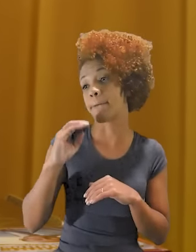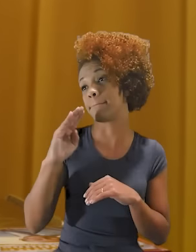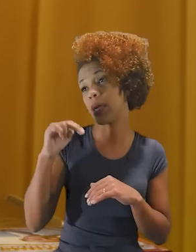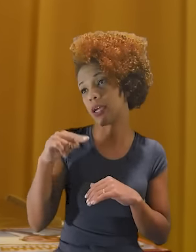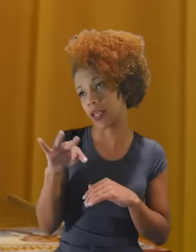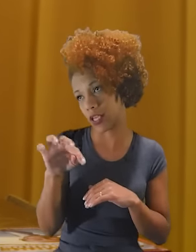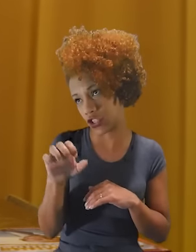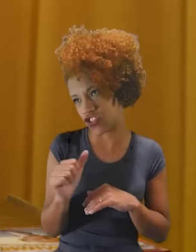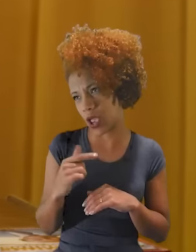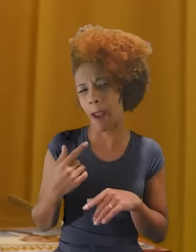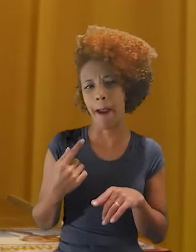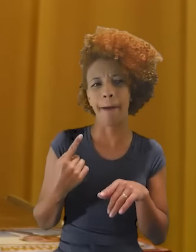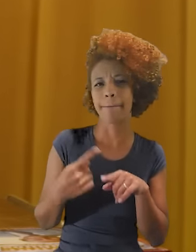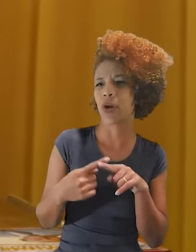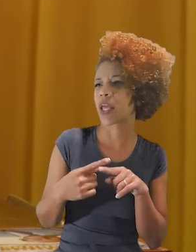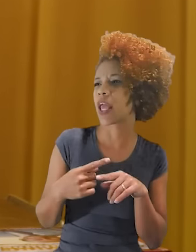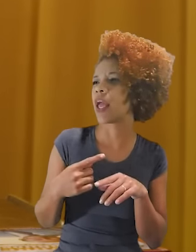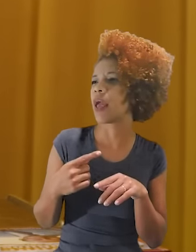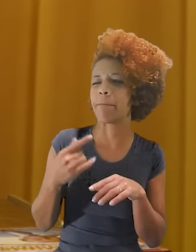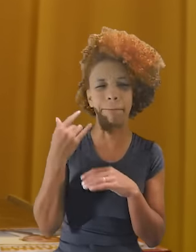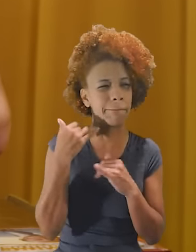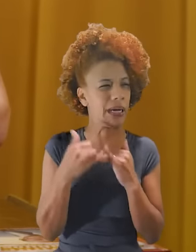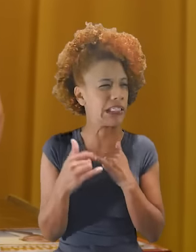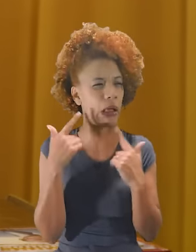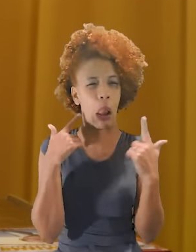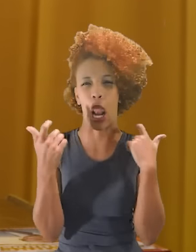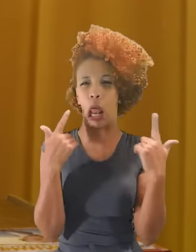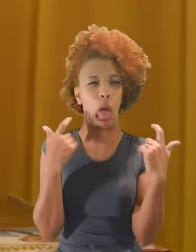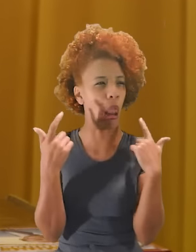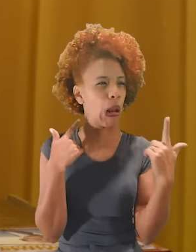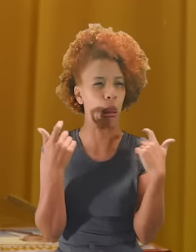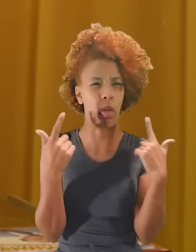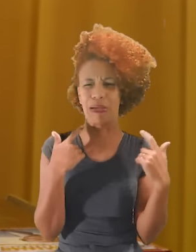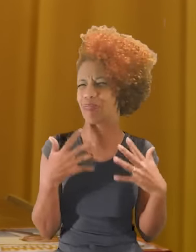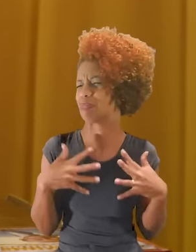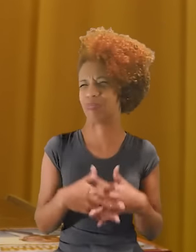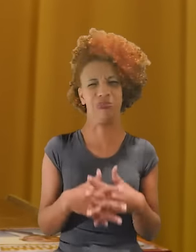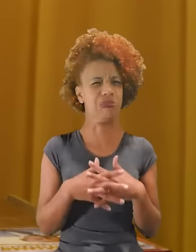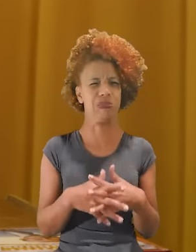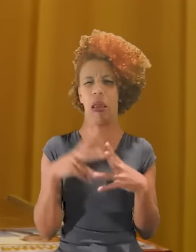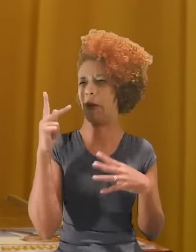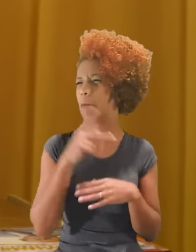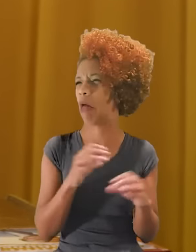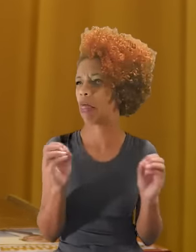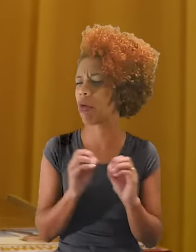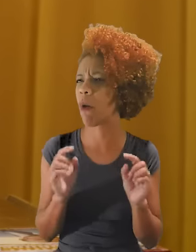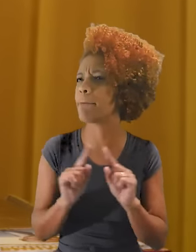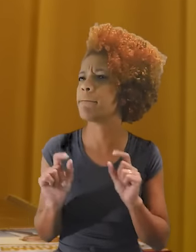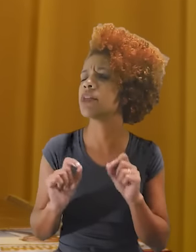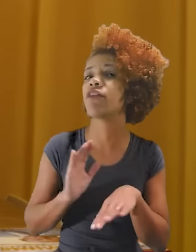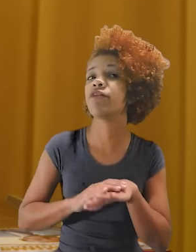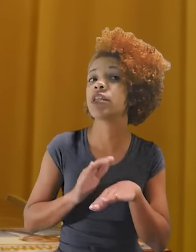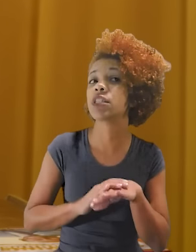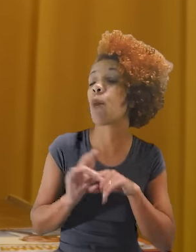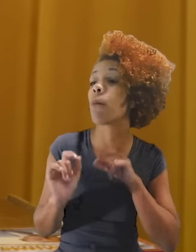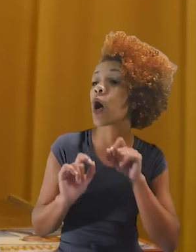aquela parada Looney Tunes. Era muito barulho, cara, blá, blá, blá, e ninguém entendia porra nenhuma do desenho. Ele falou, não, cara, a gente pode fazer, mas de uma maneira que as pessoas